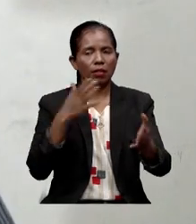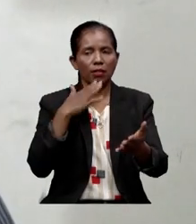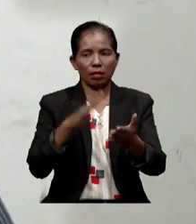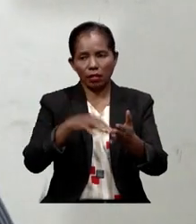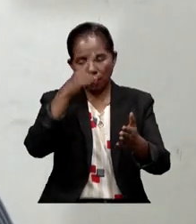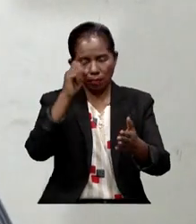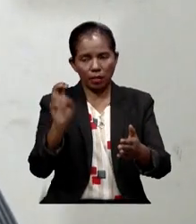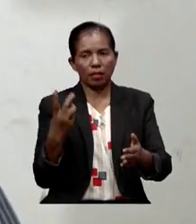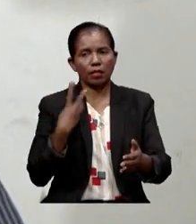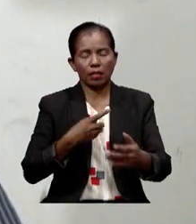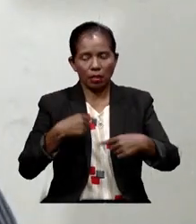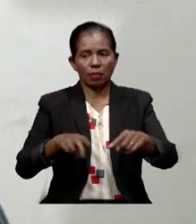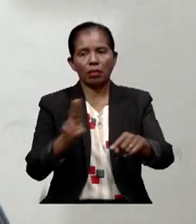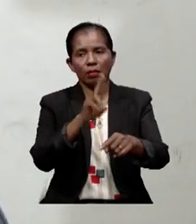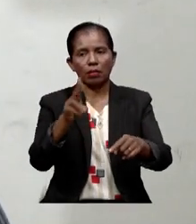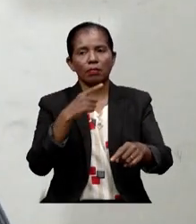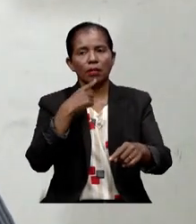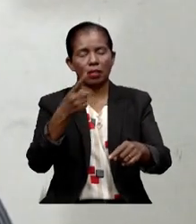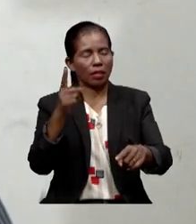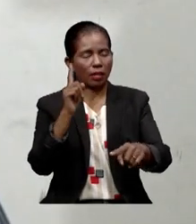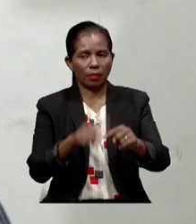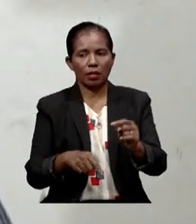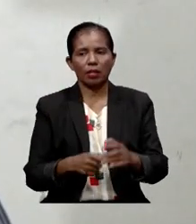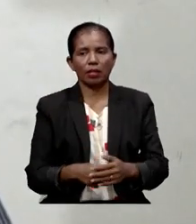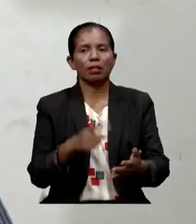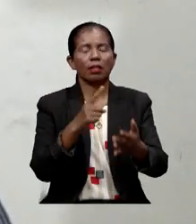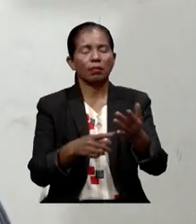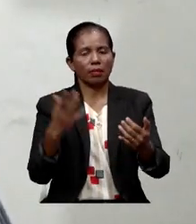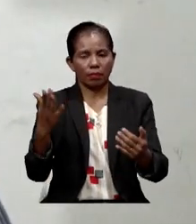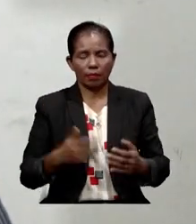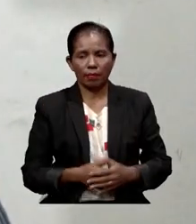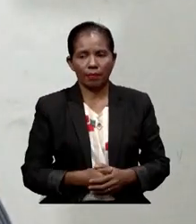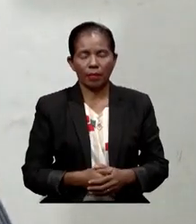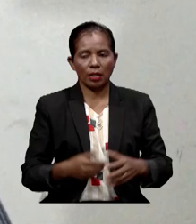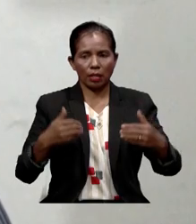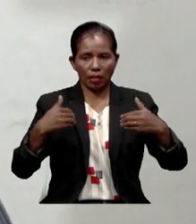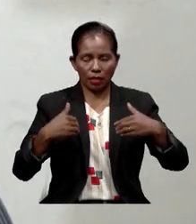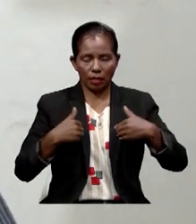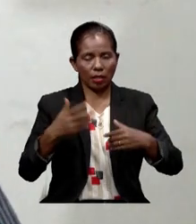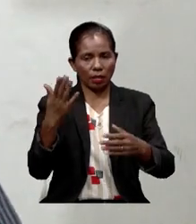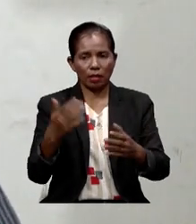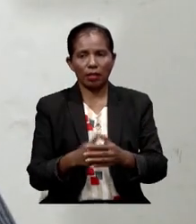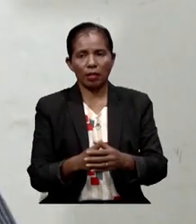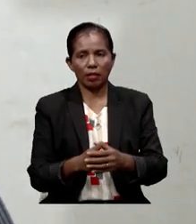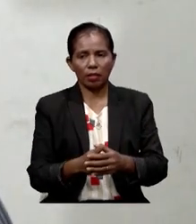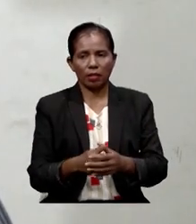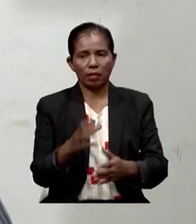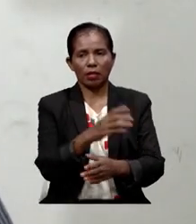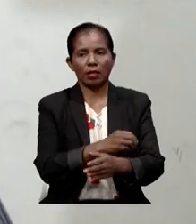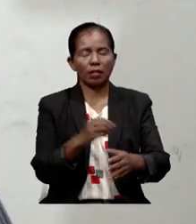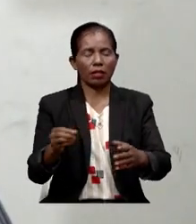ba executa balu critica balu de na bela agora ser ma acontece agora acontece agora hina ba engrafamento ne do